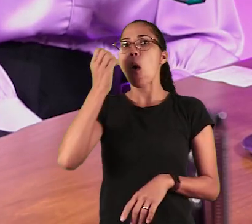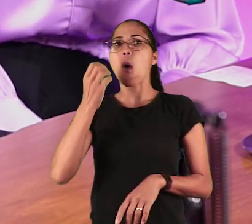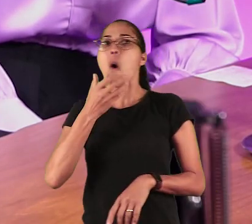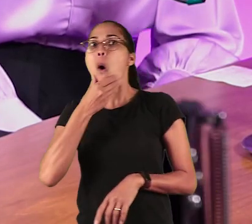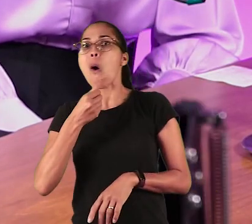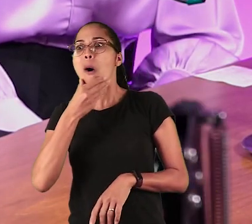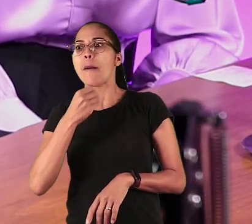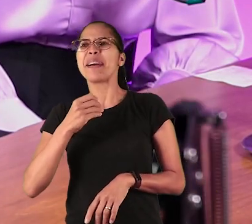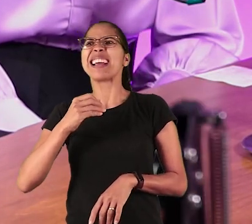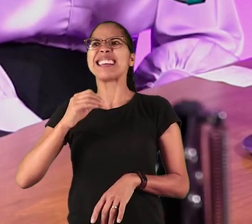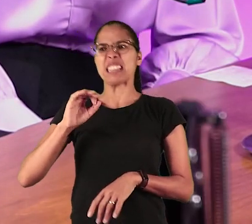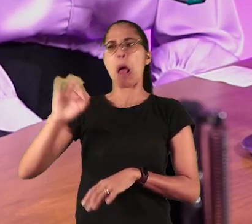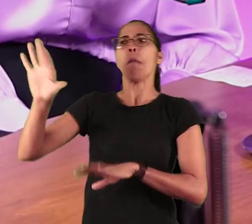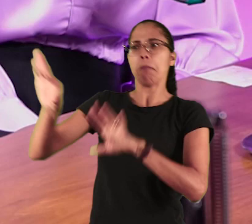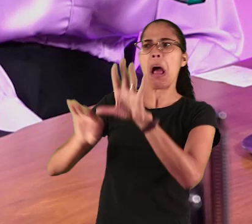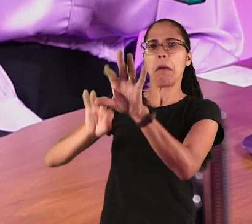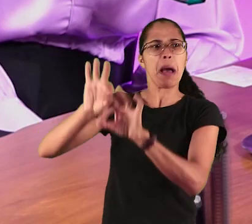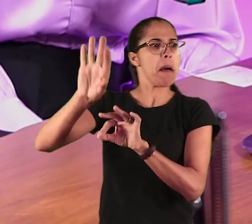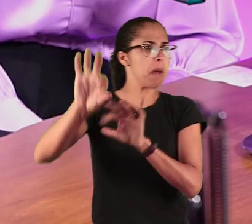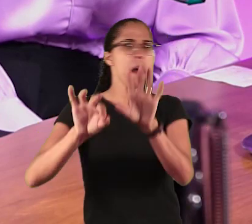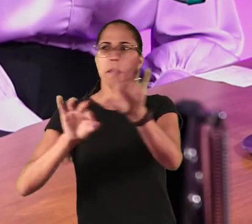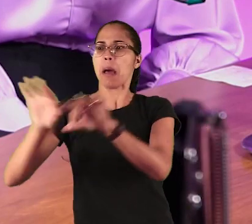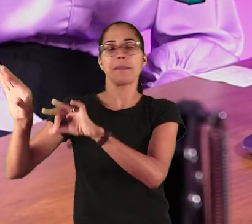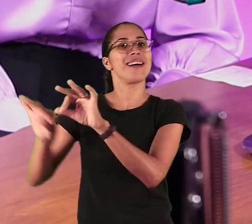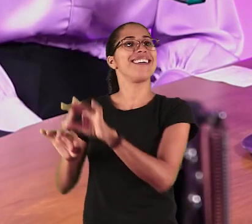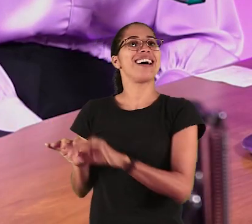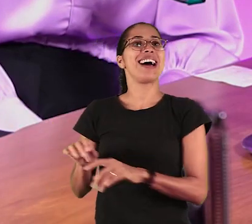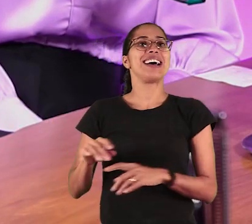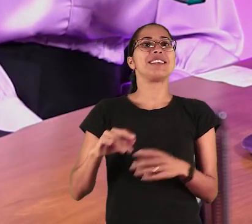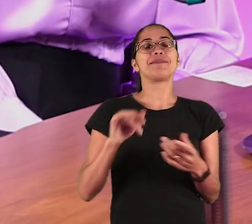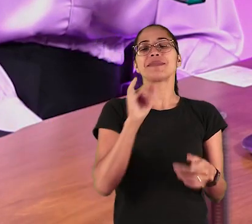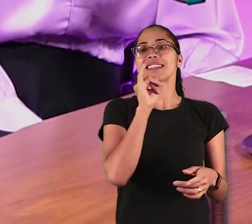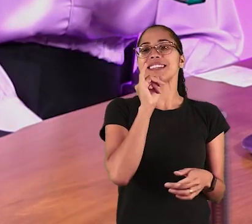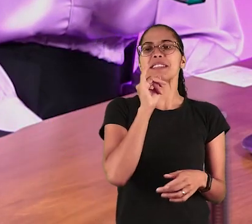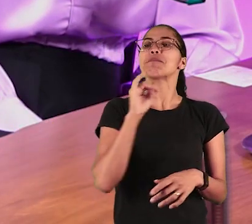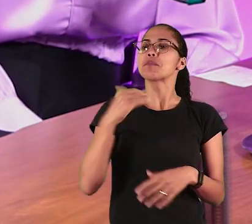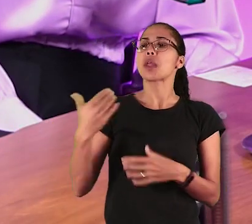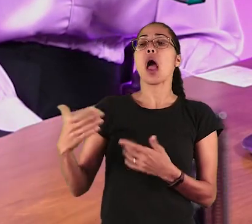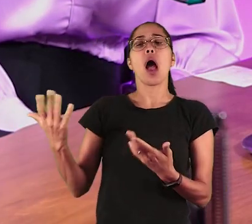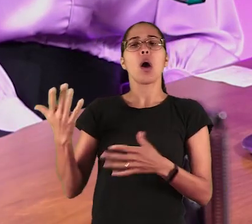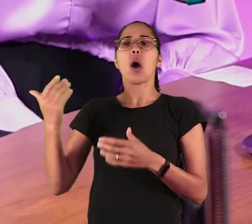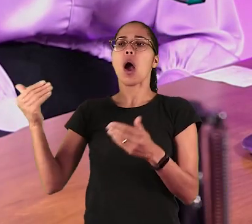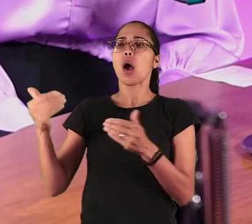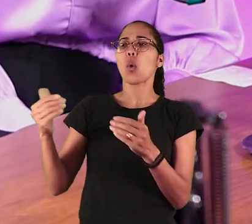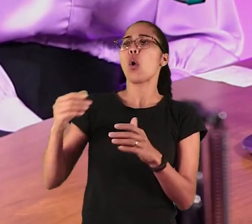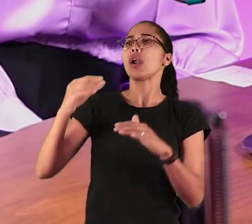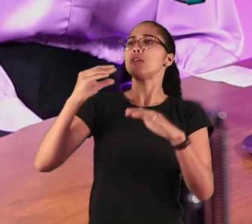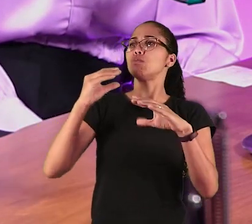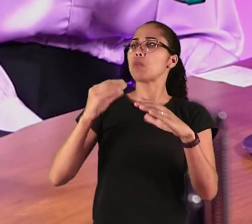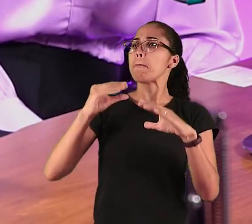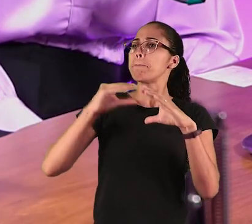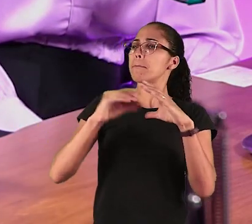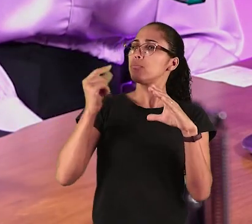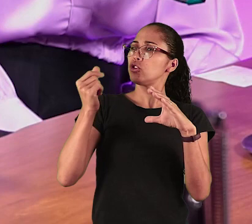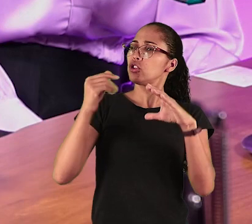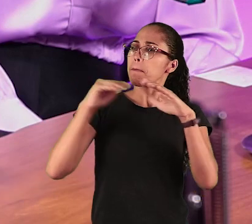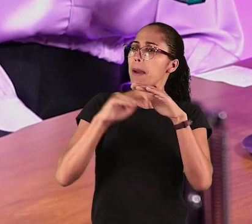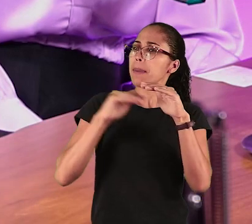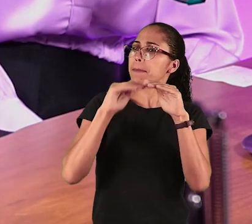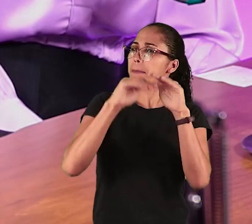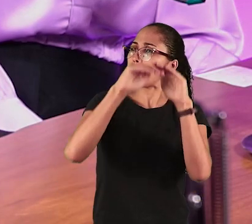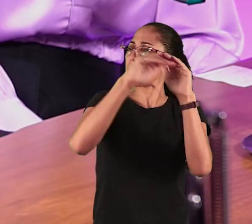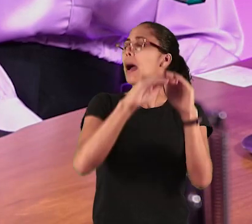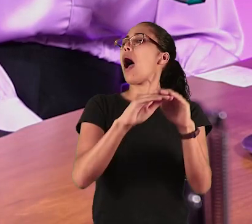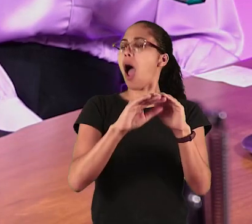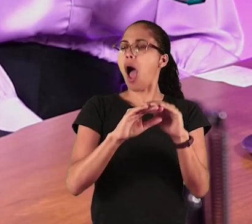mais agressivos nessas tomadas de decisão a gente não olha agora eu tenho um pé de meia não é tudo que eu quero mas o suficiente para fazer esse movimento e